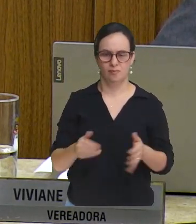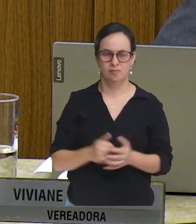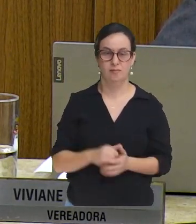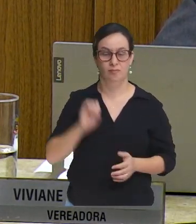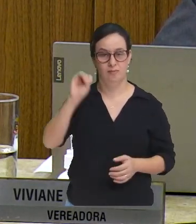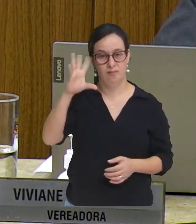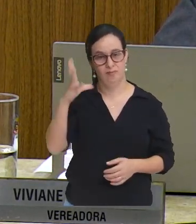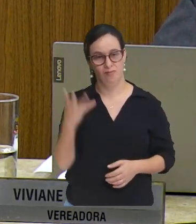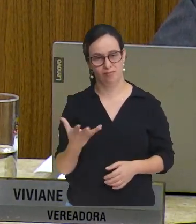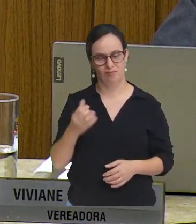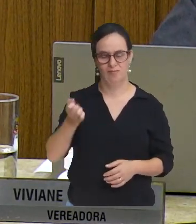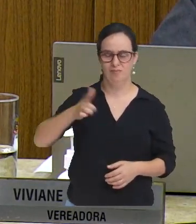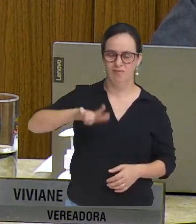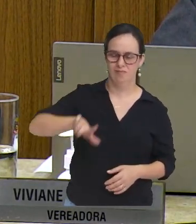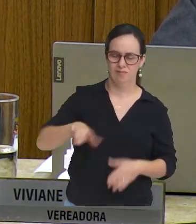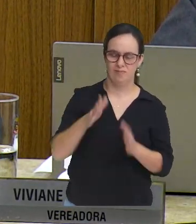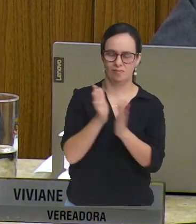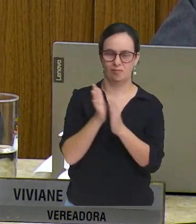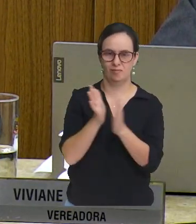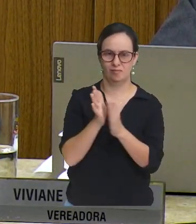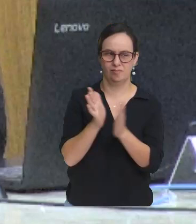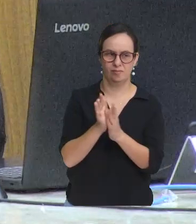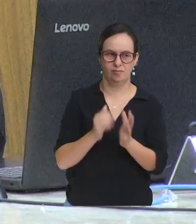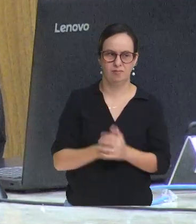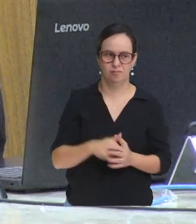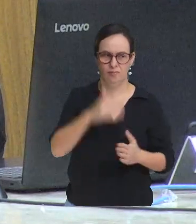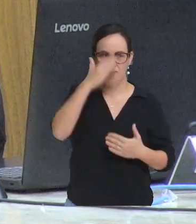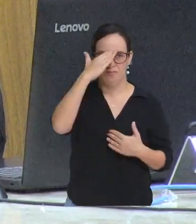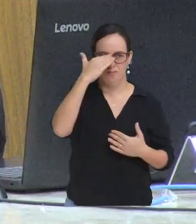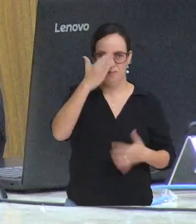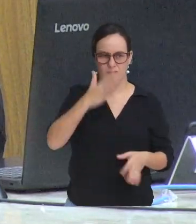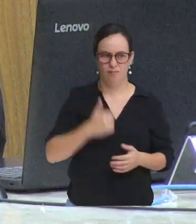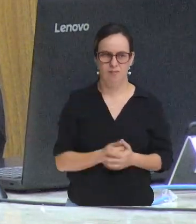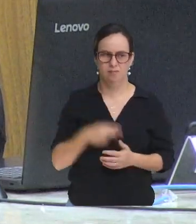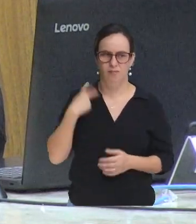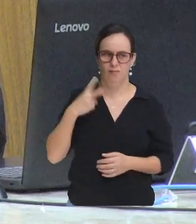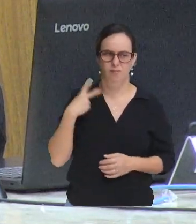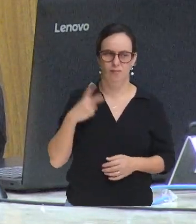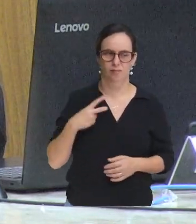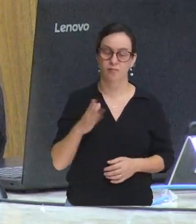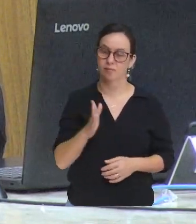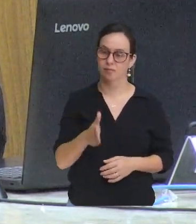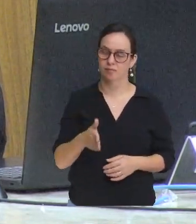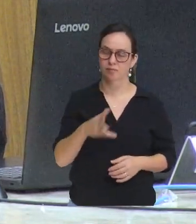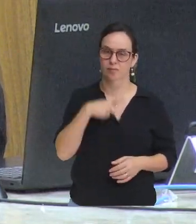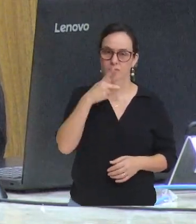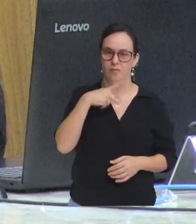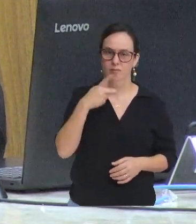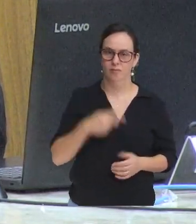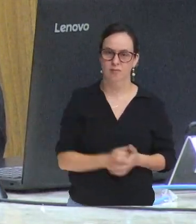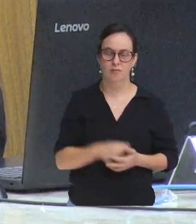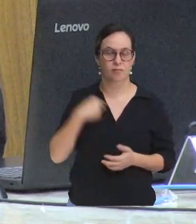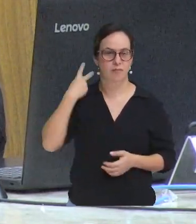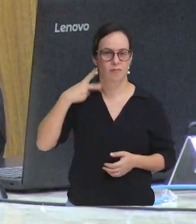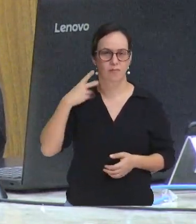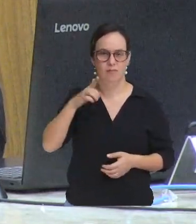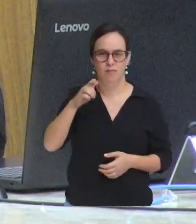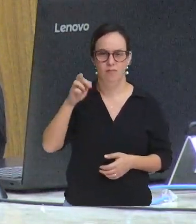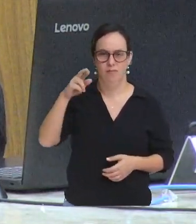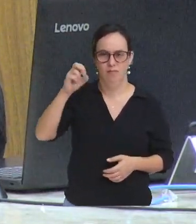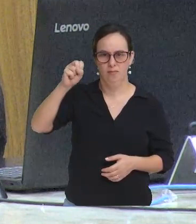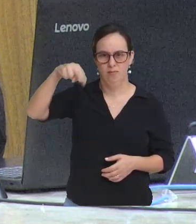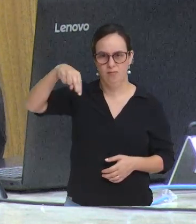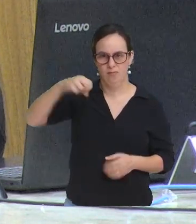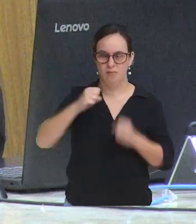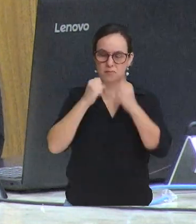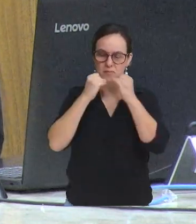Muito obrigado. Obrigado aos vereadores que me antecederam, o vereador Gerson Alves, que explicou sobre o projeto, o vereador